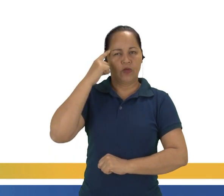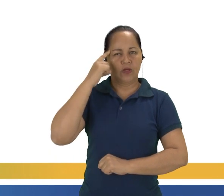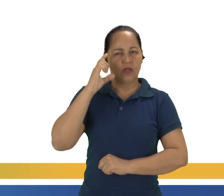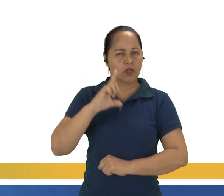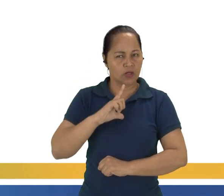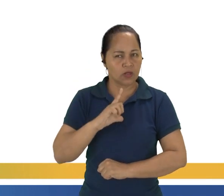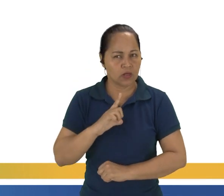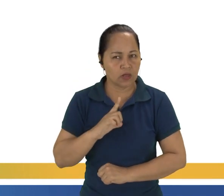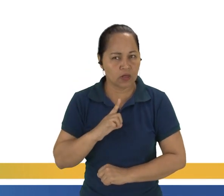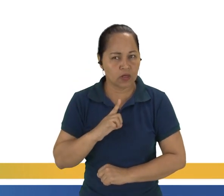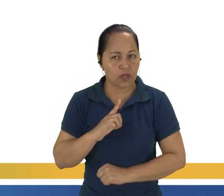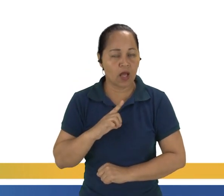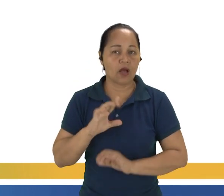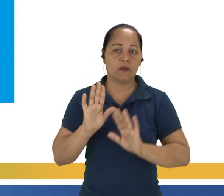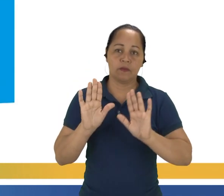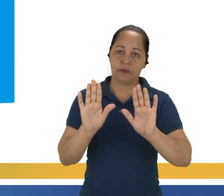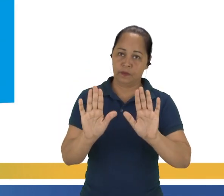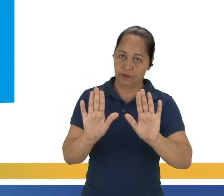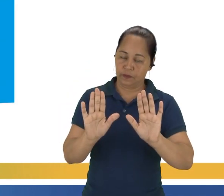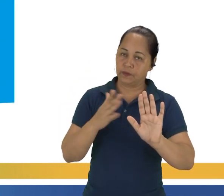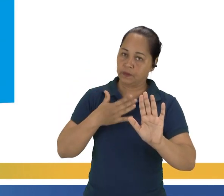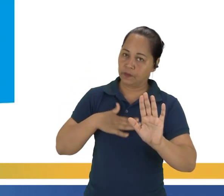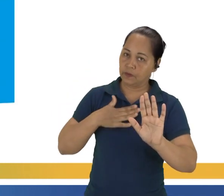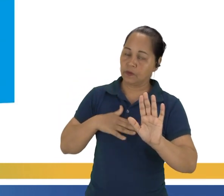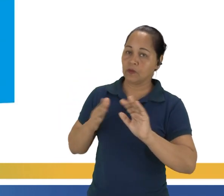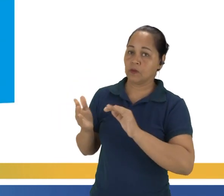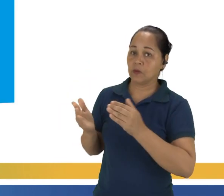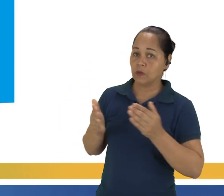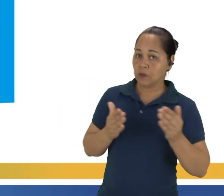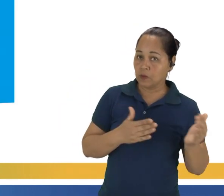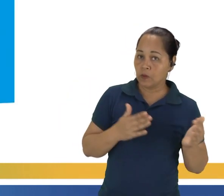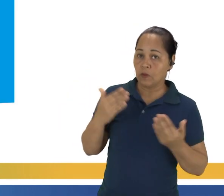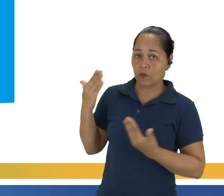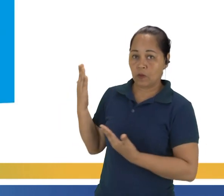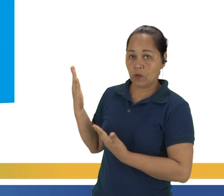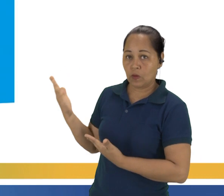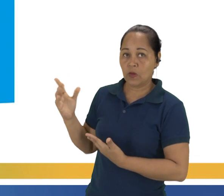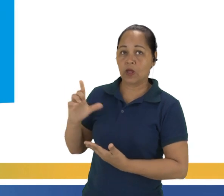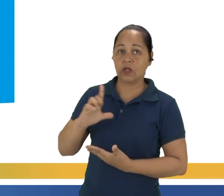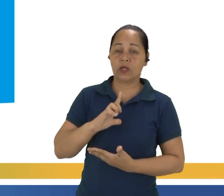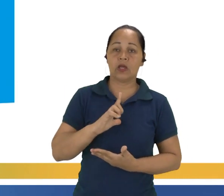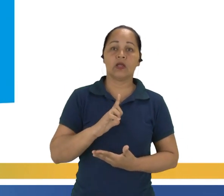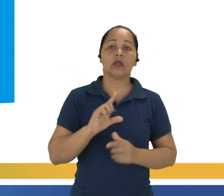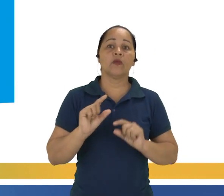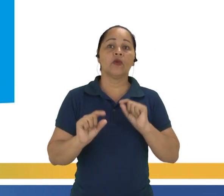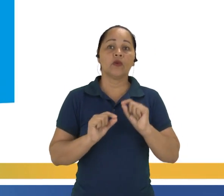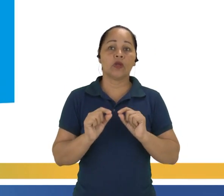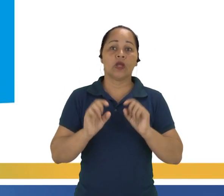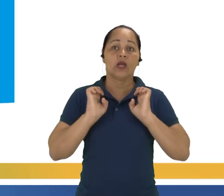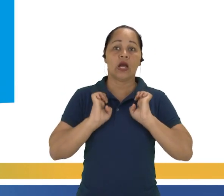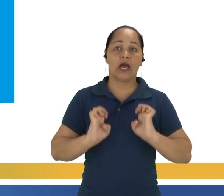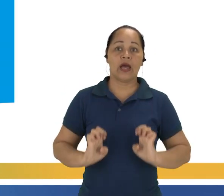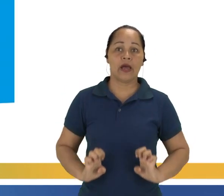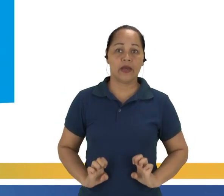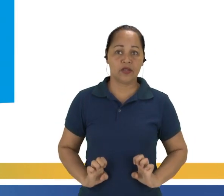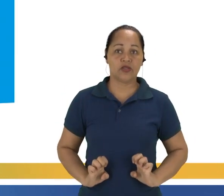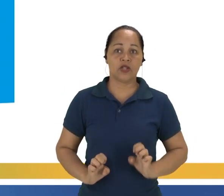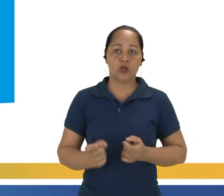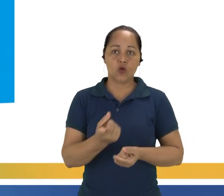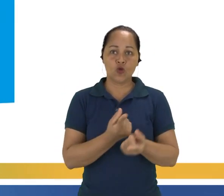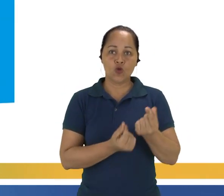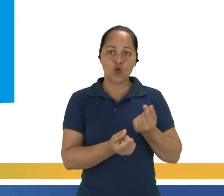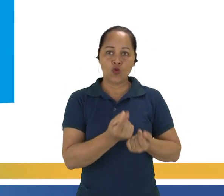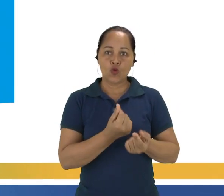reflita vamos para o nosso próximo tema ó além da ética nos negócios e a gente chama de eco ético